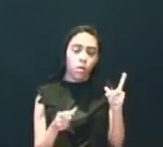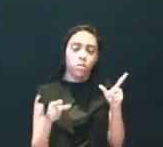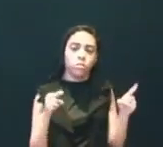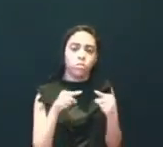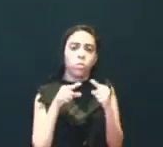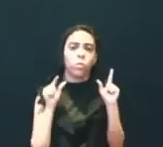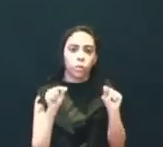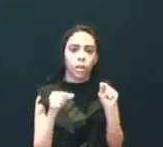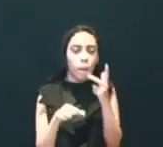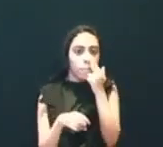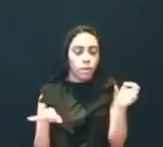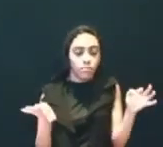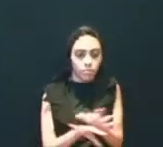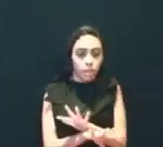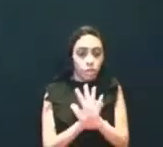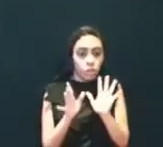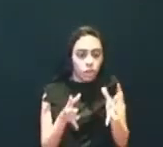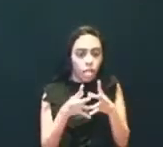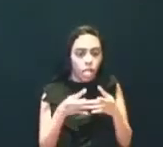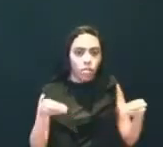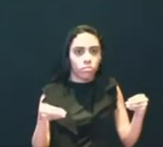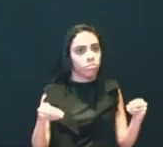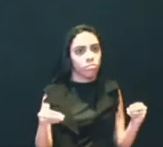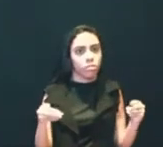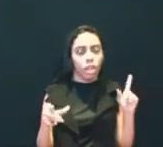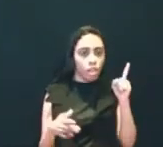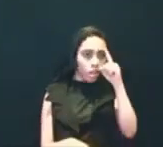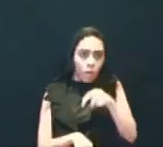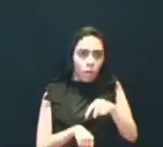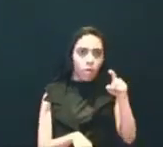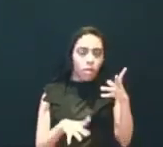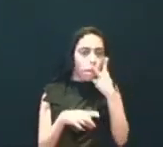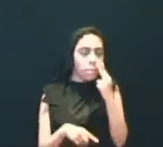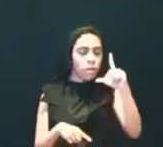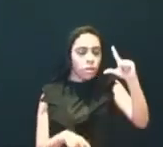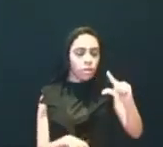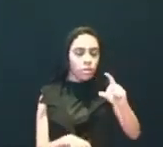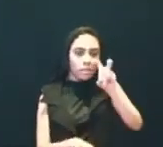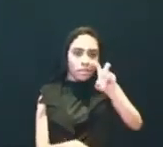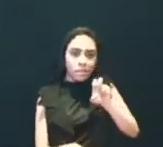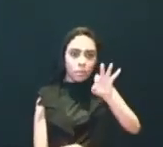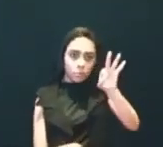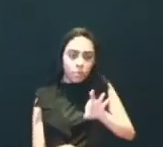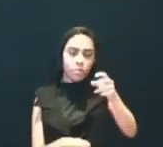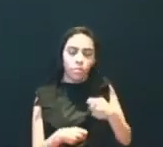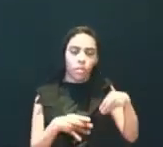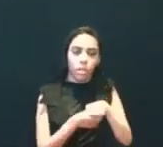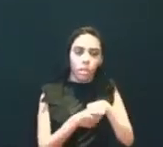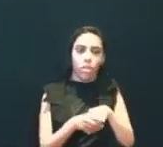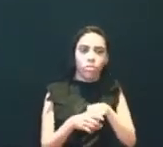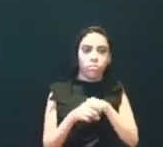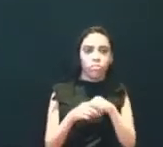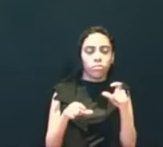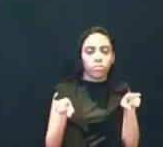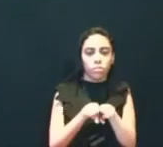a completa desaparecimento, redução abaixo de 5% na medula, desaparecimento da